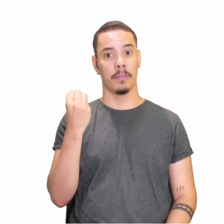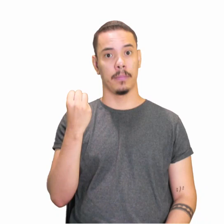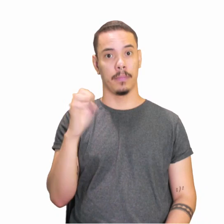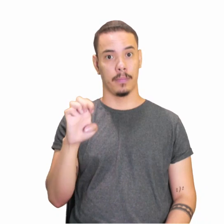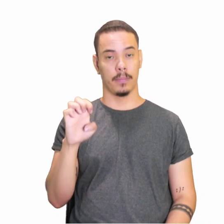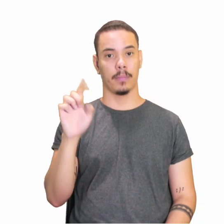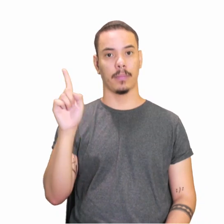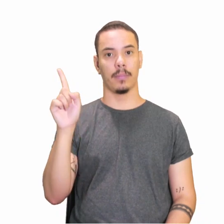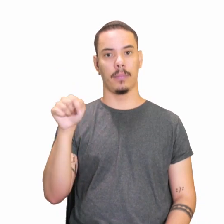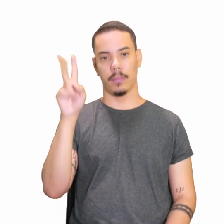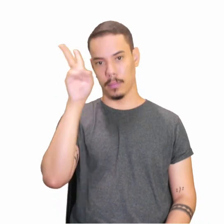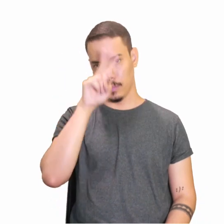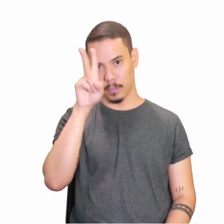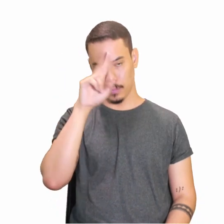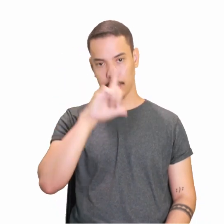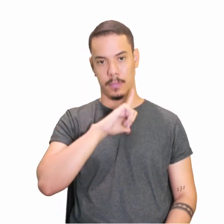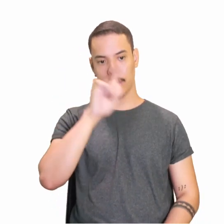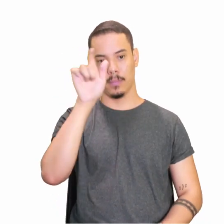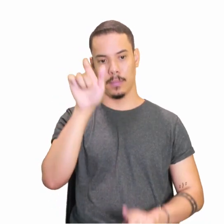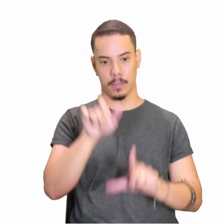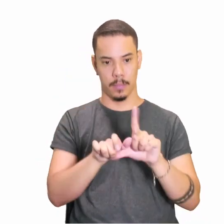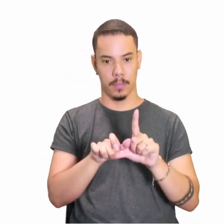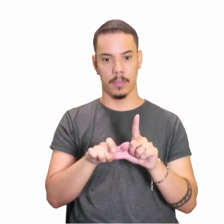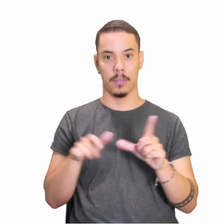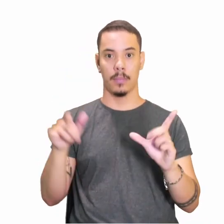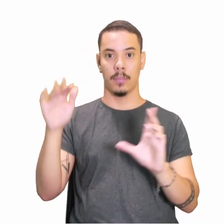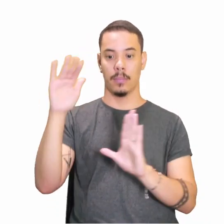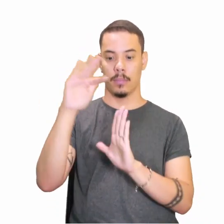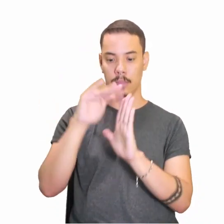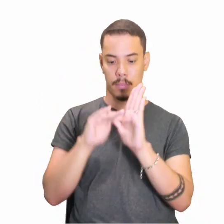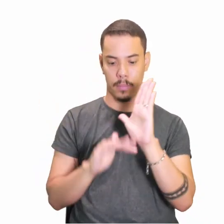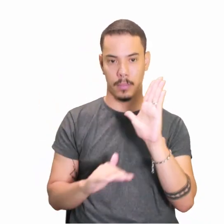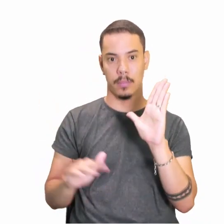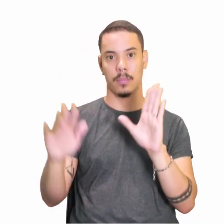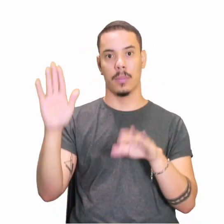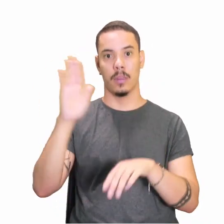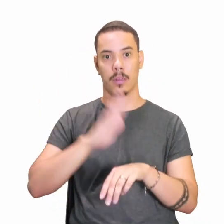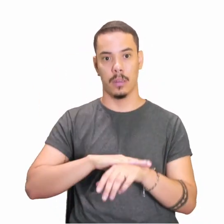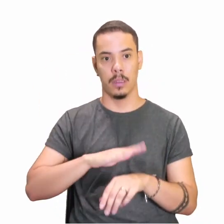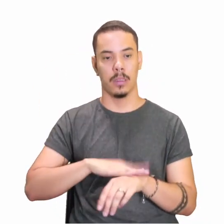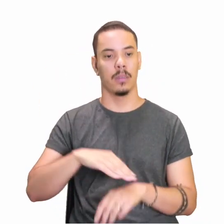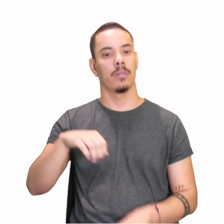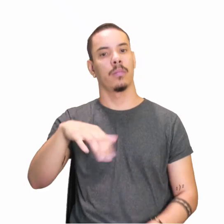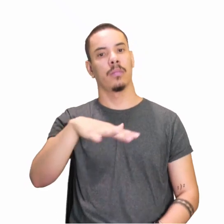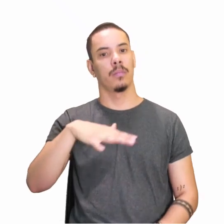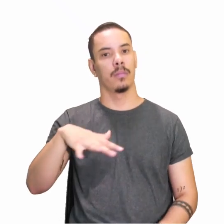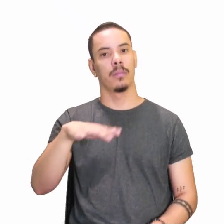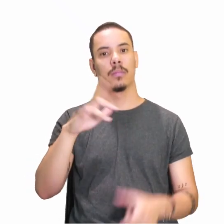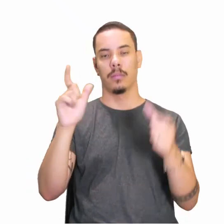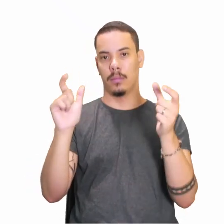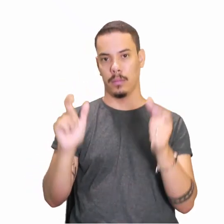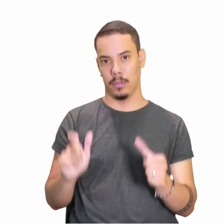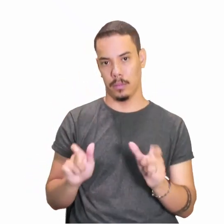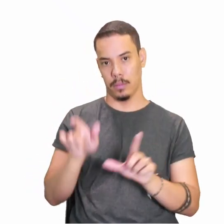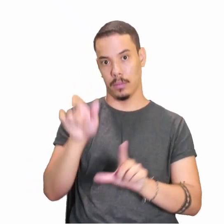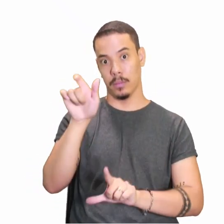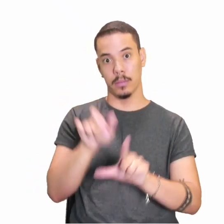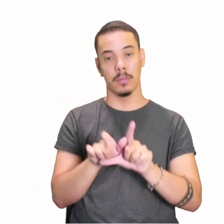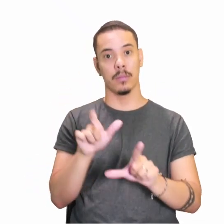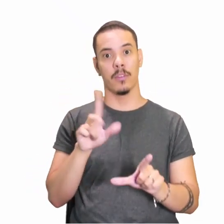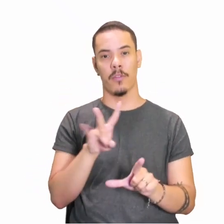ter personagens, vai ter o quê? Um enredo, vai ter o tempo, um espaço, um lugar onde esse personagem